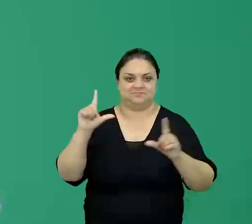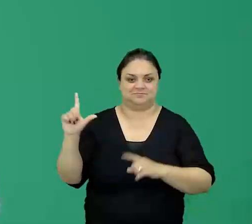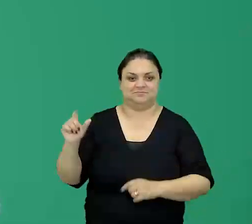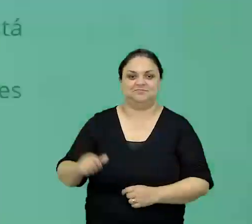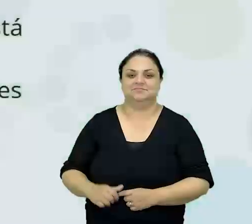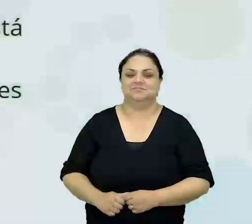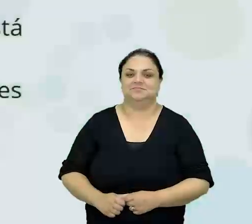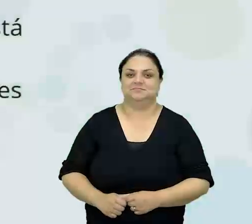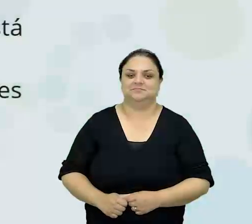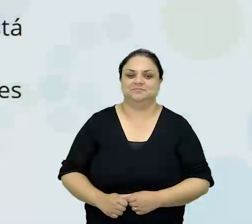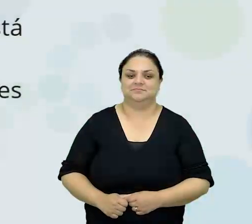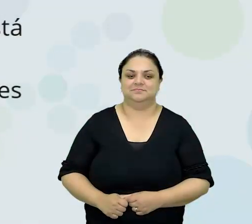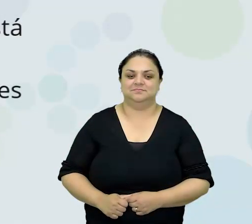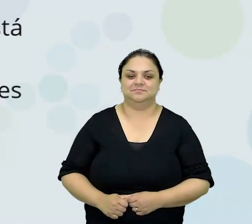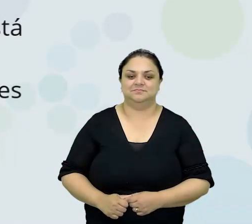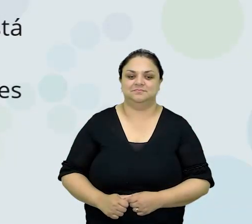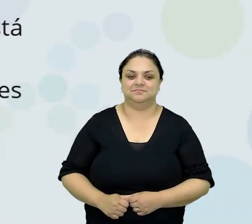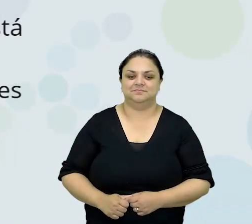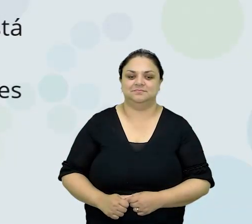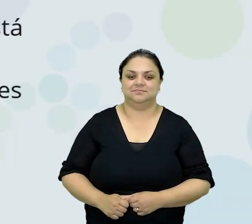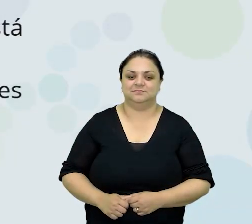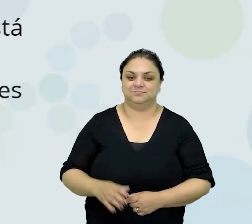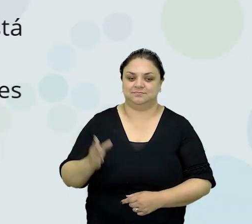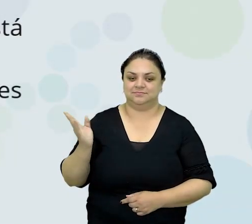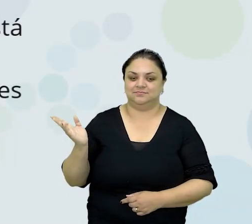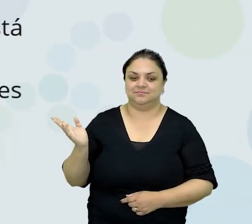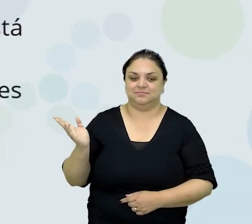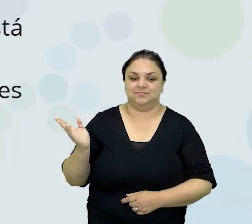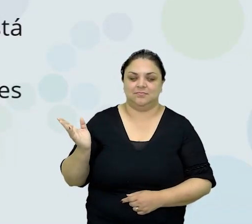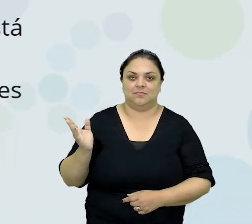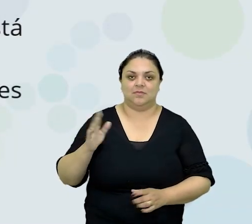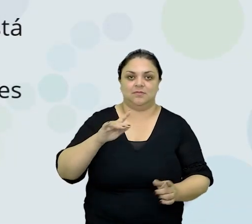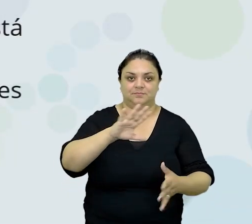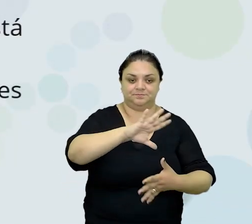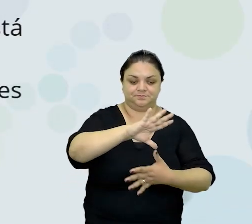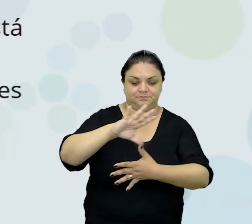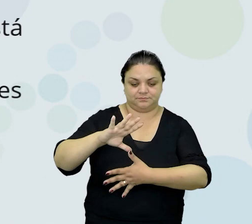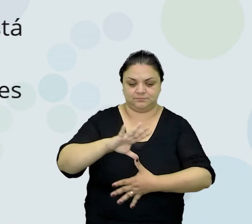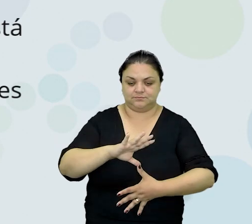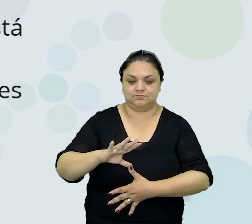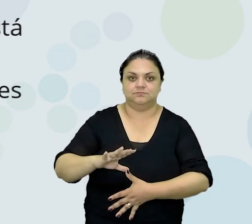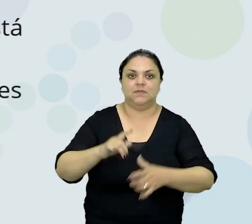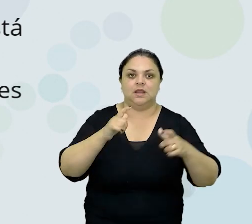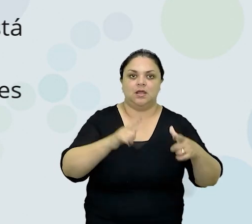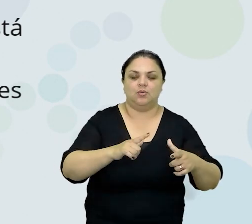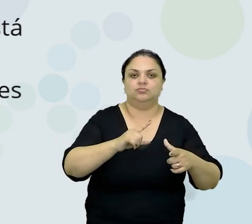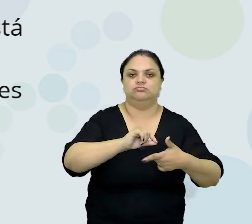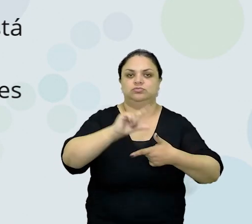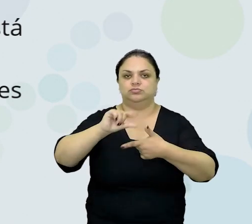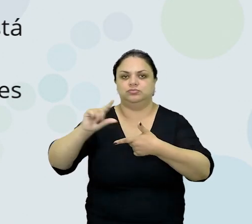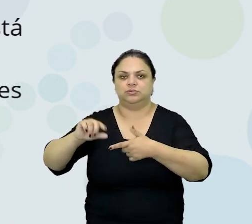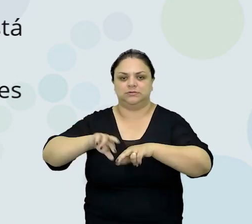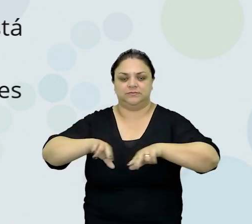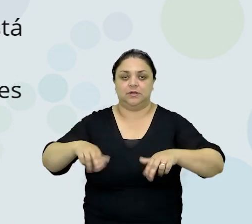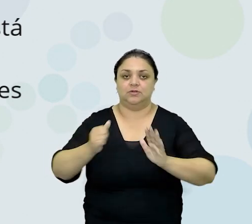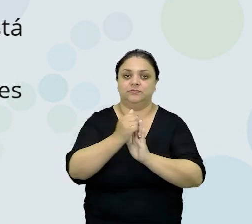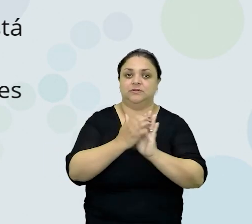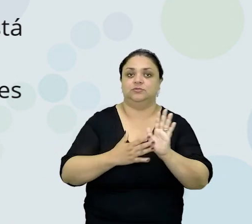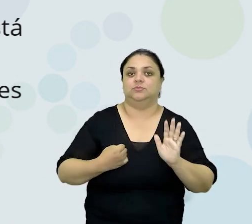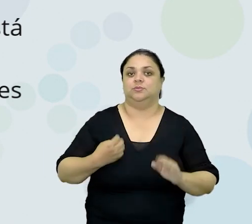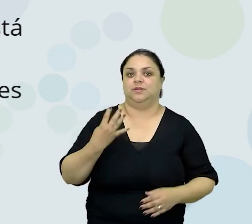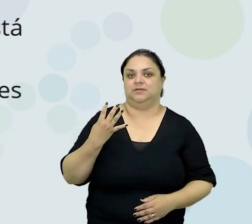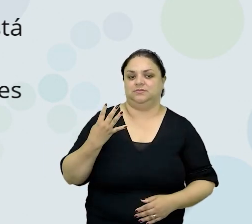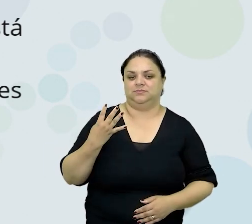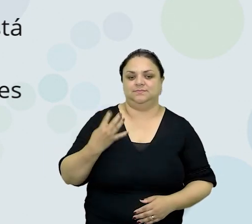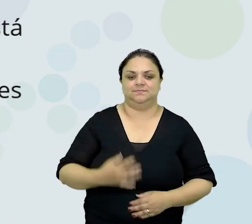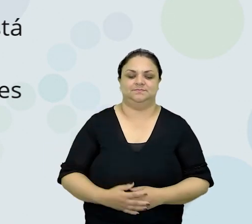uma olhadinha onde nós estamos no nosso componente Representações do Espaço Geográfico. Começamos a nossa atividade número